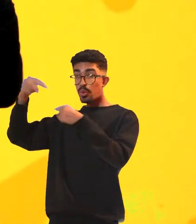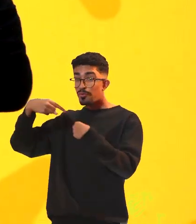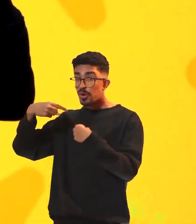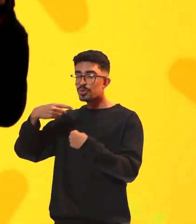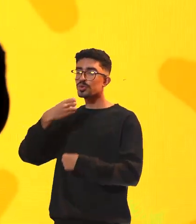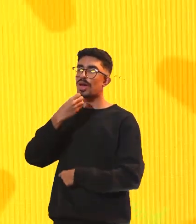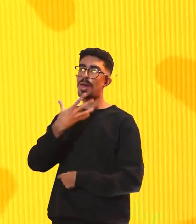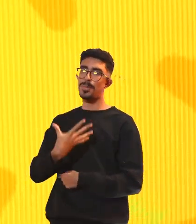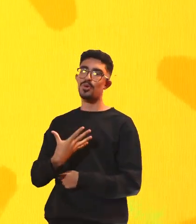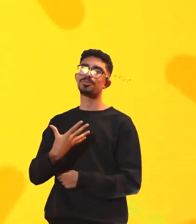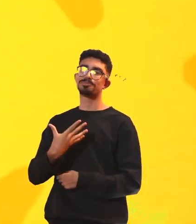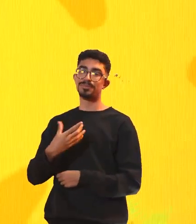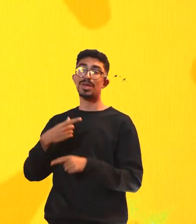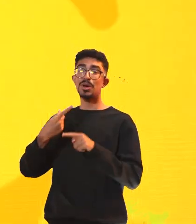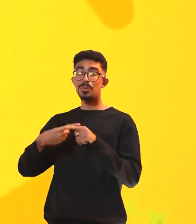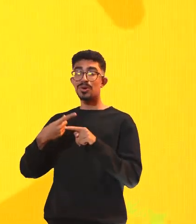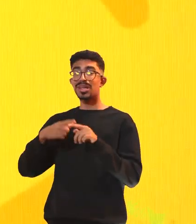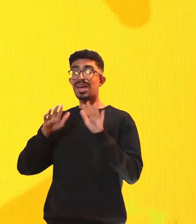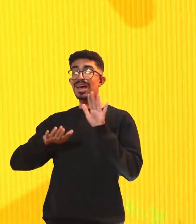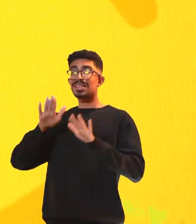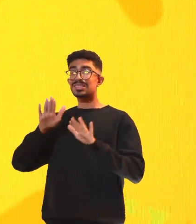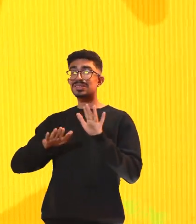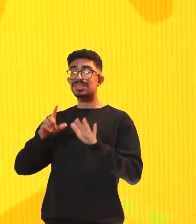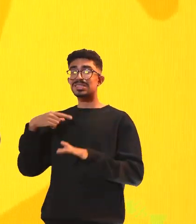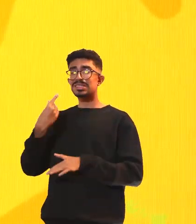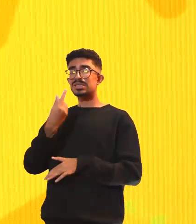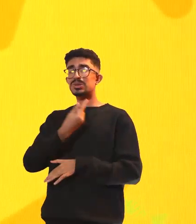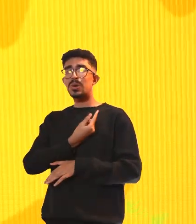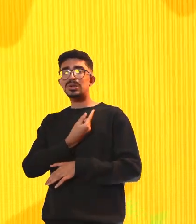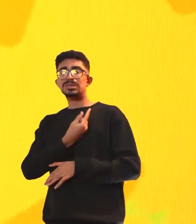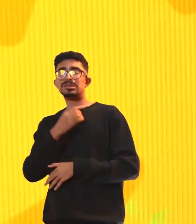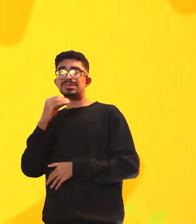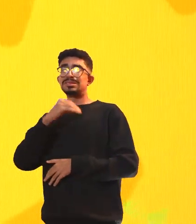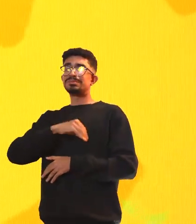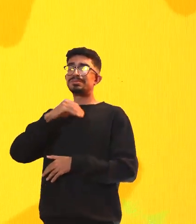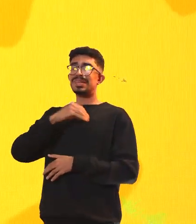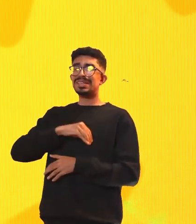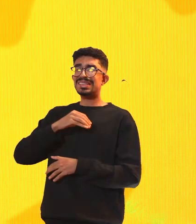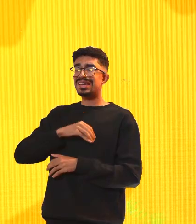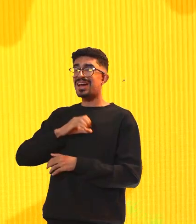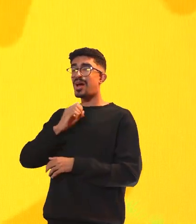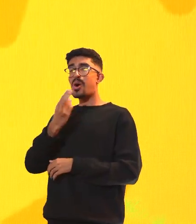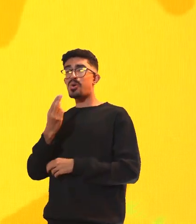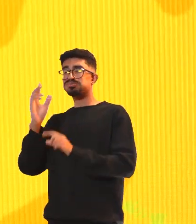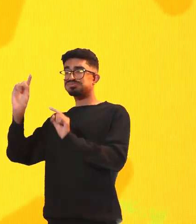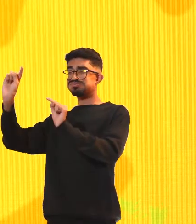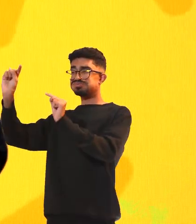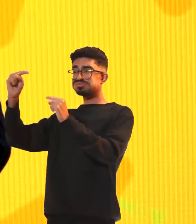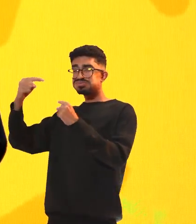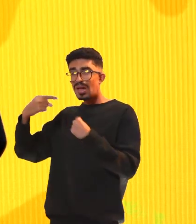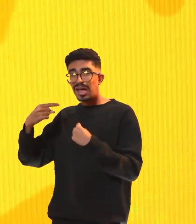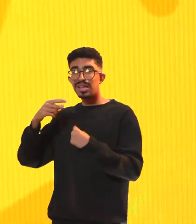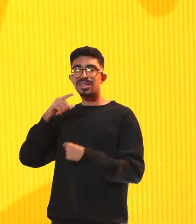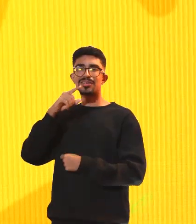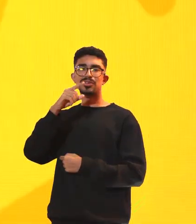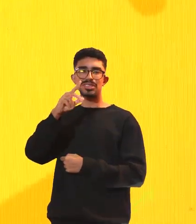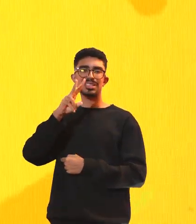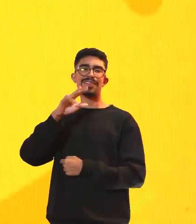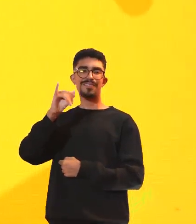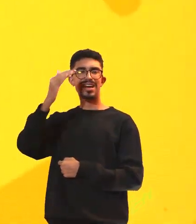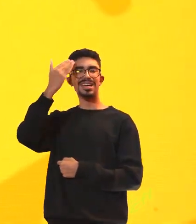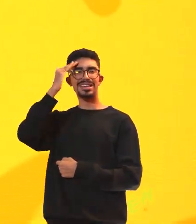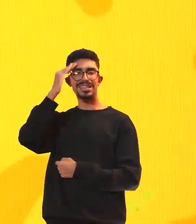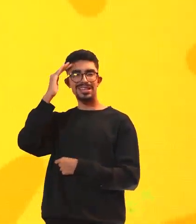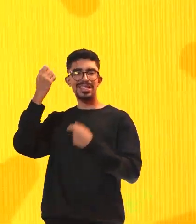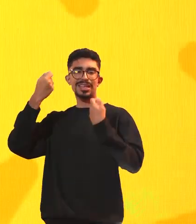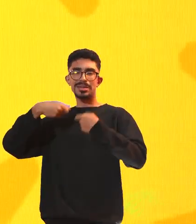trazer cura, arrependimento e transformação na tua vida. Ser confrontado pode mudar a tua história. Você conhece alguém que foi